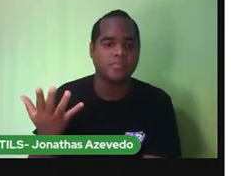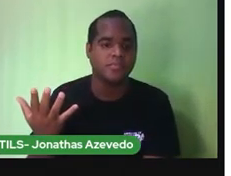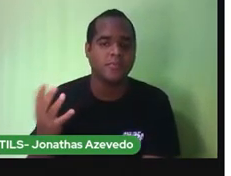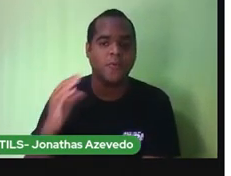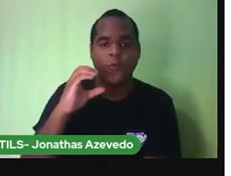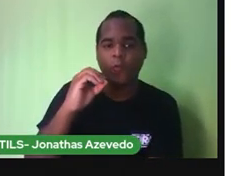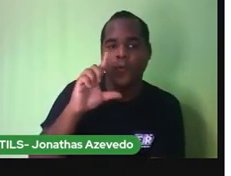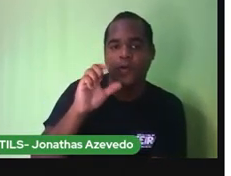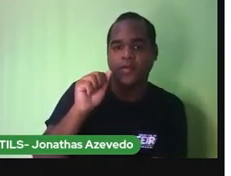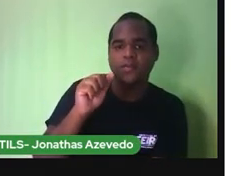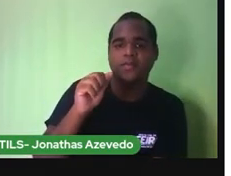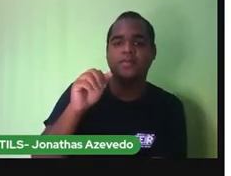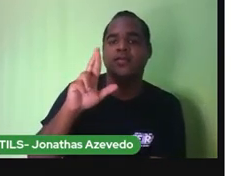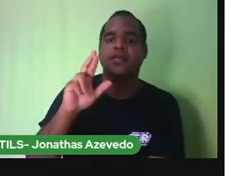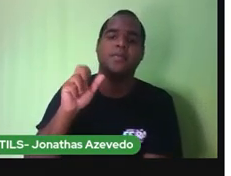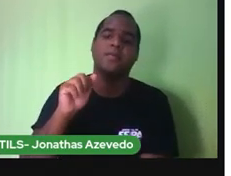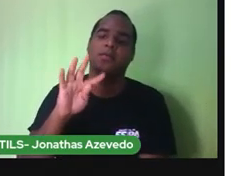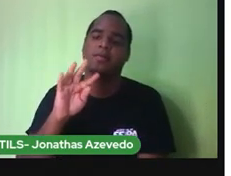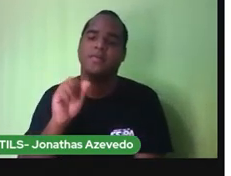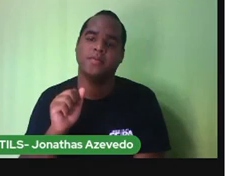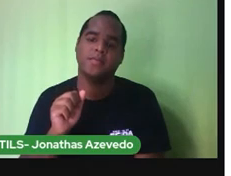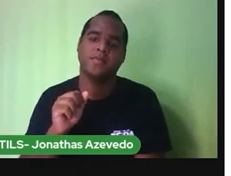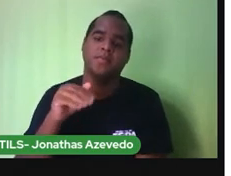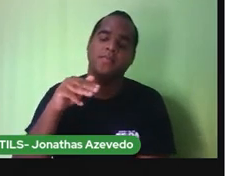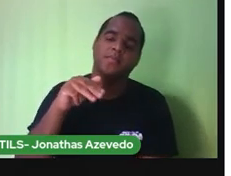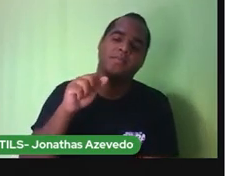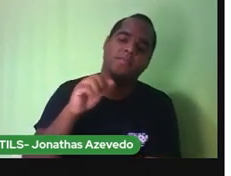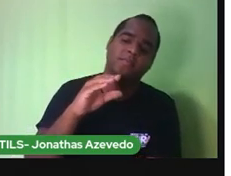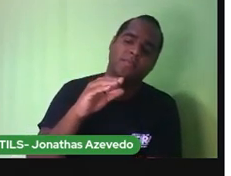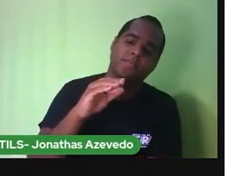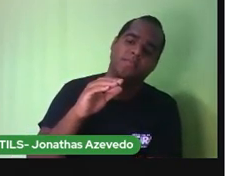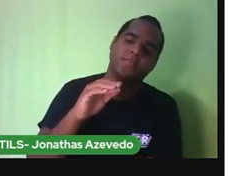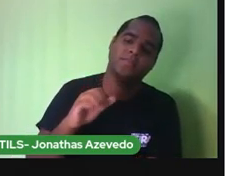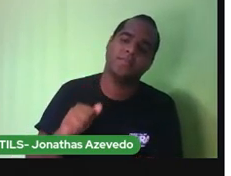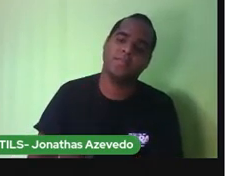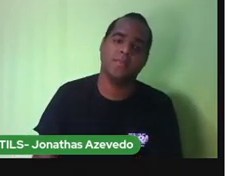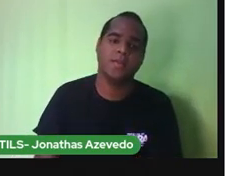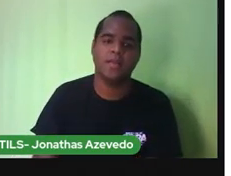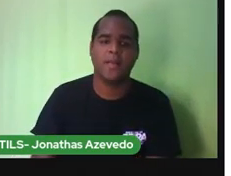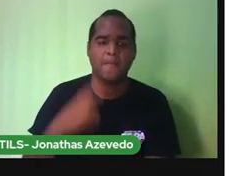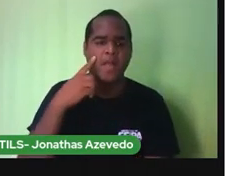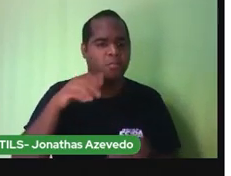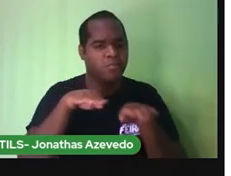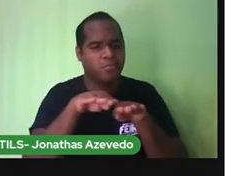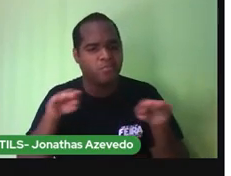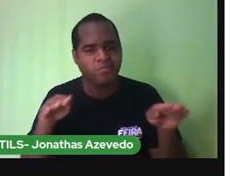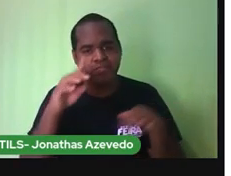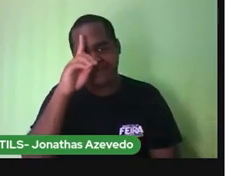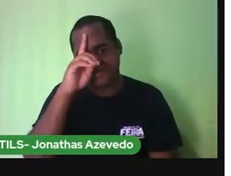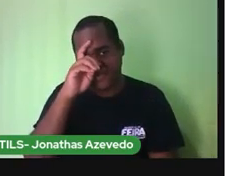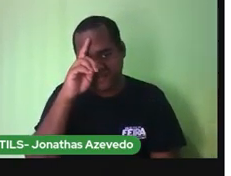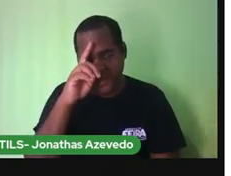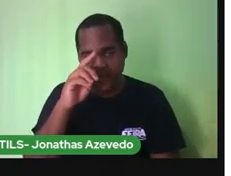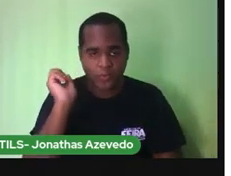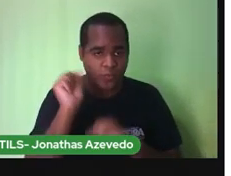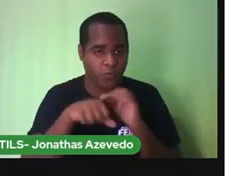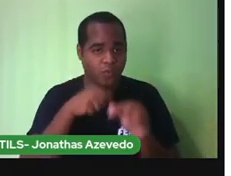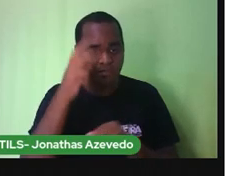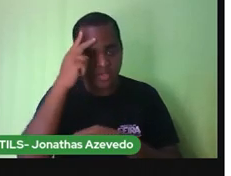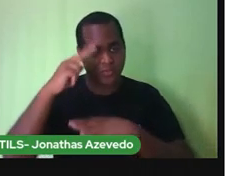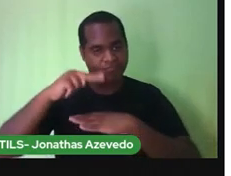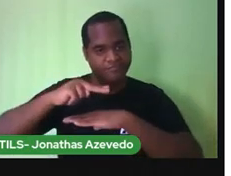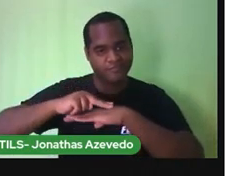a cola hahaha mata nada que ela caminha de hospital é que transporta